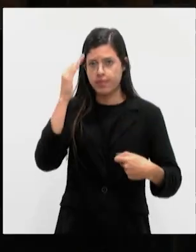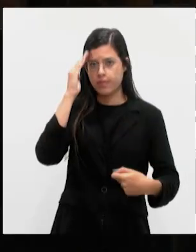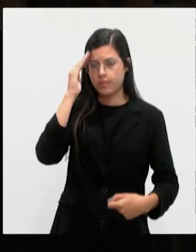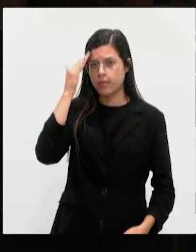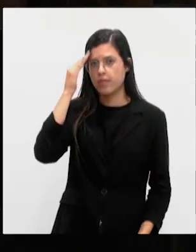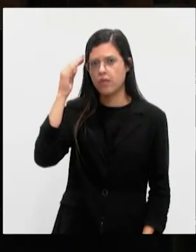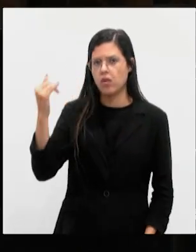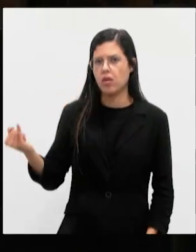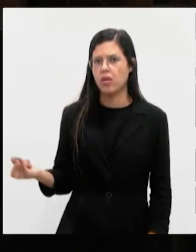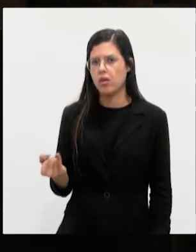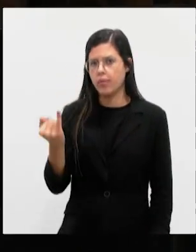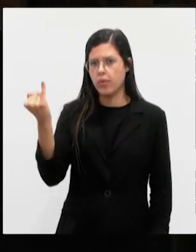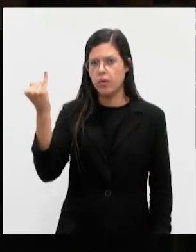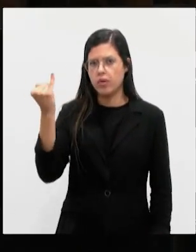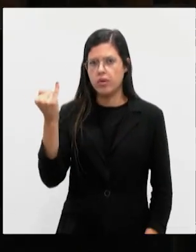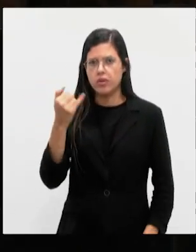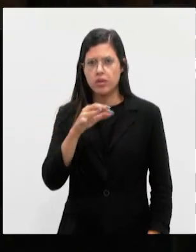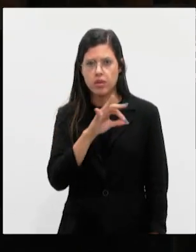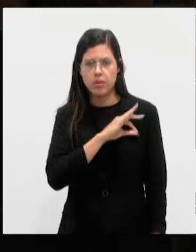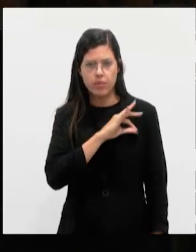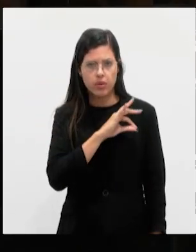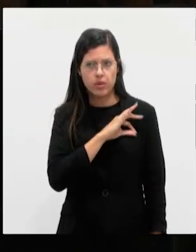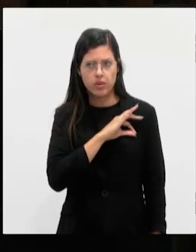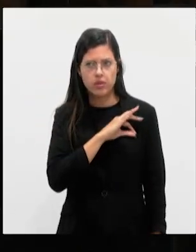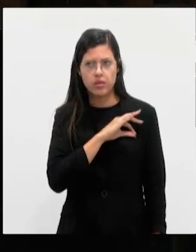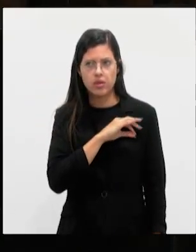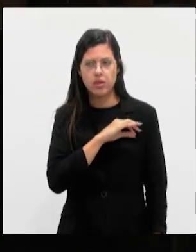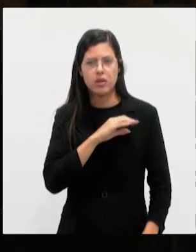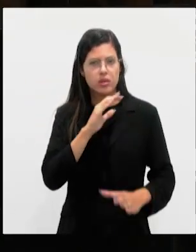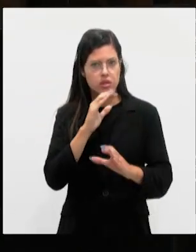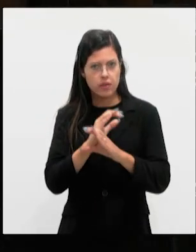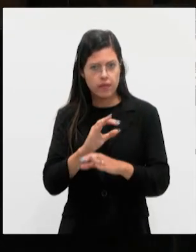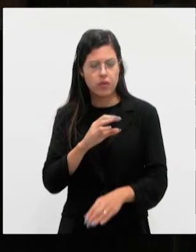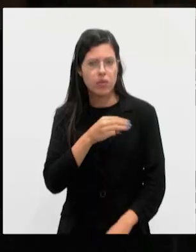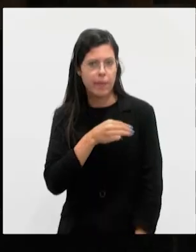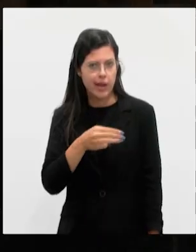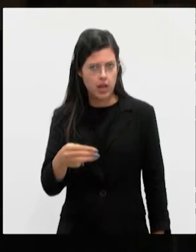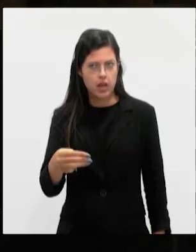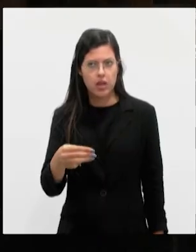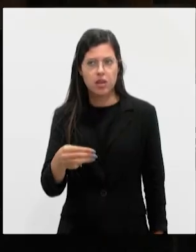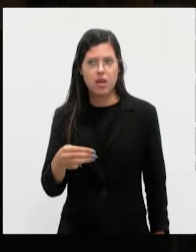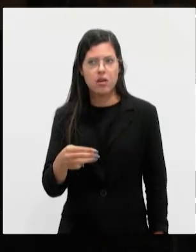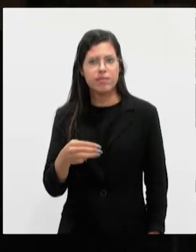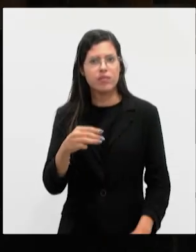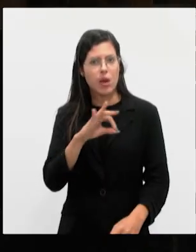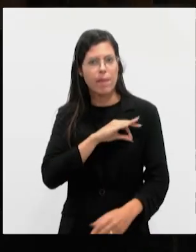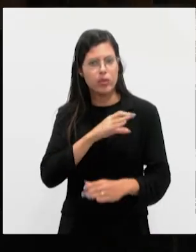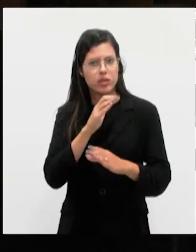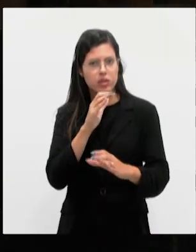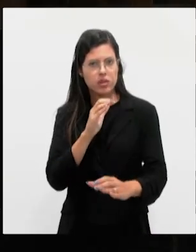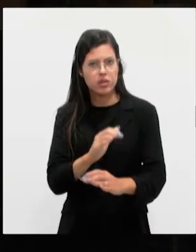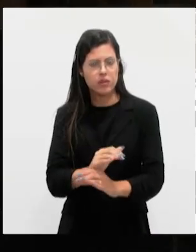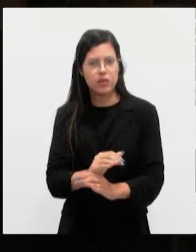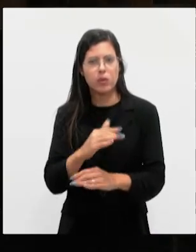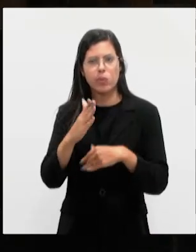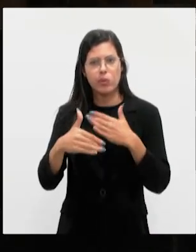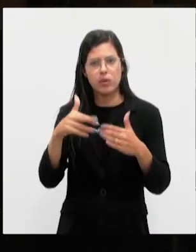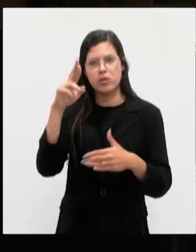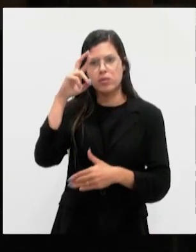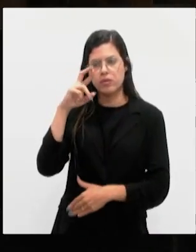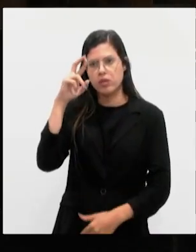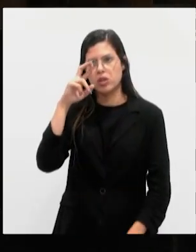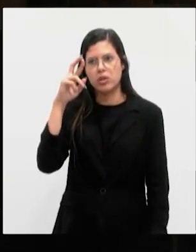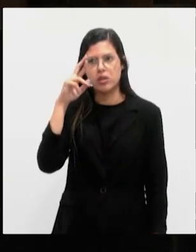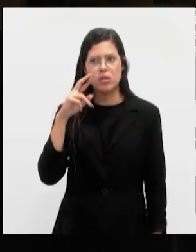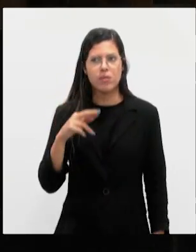a importância das nossas polícias, civil e militar, e a Polícia Civil no processo de